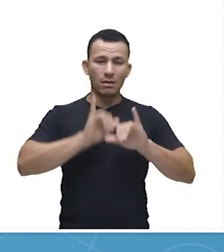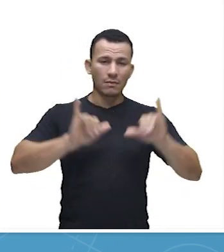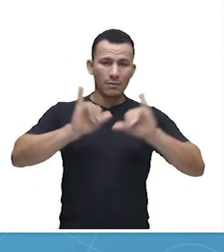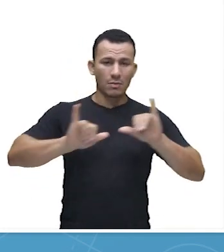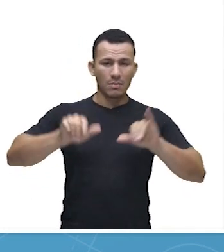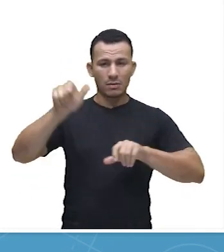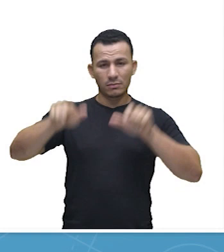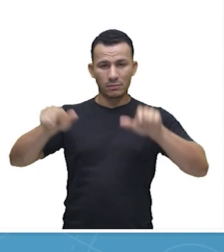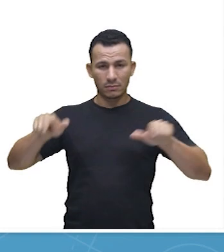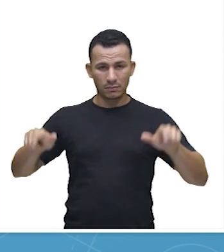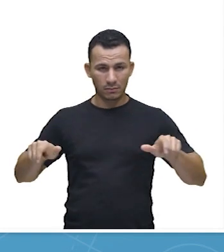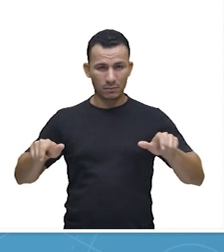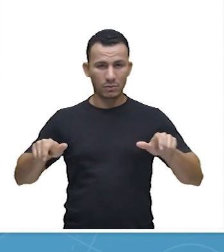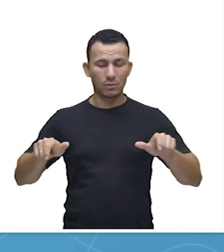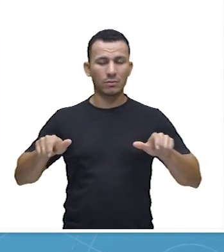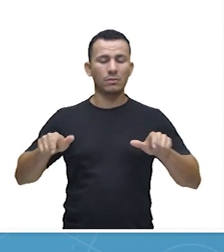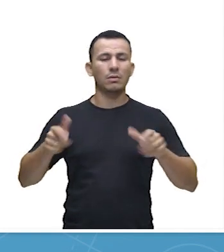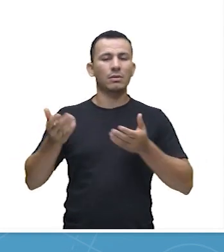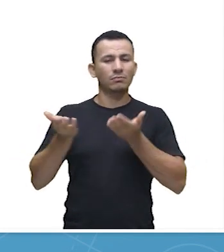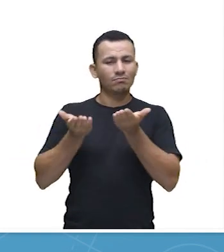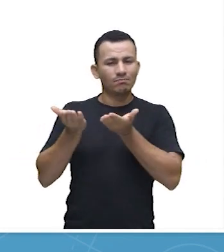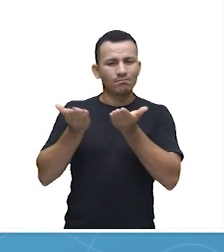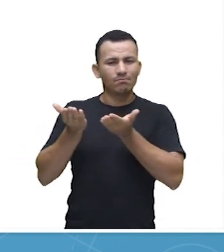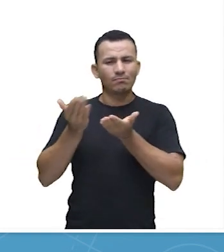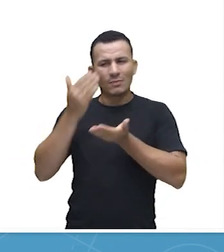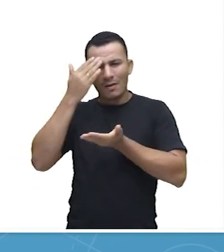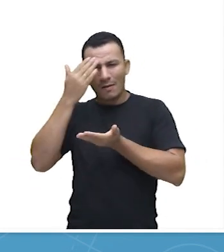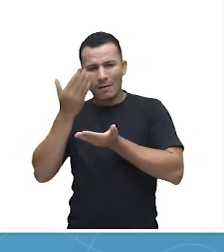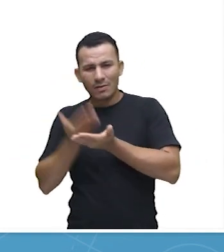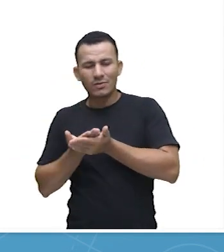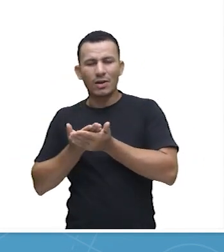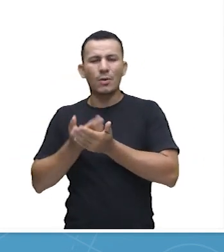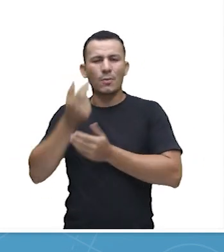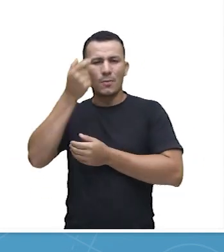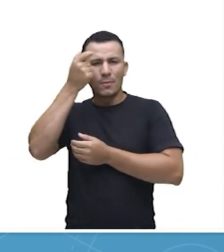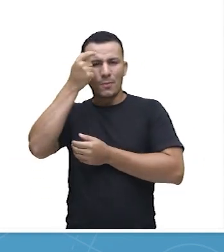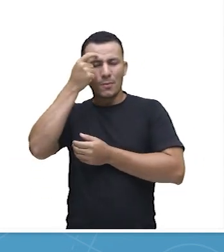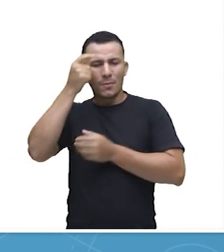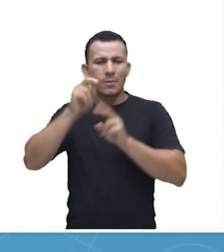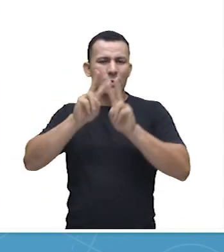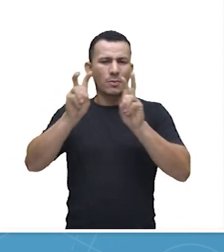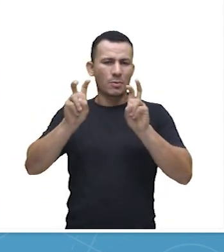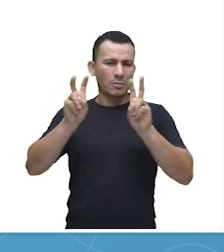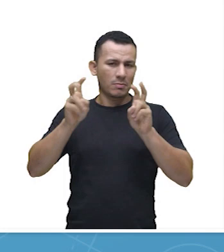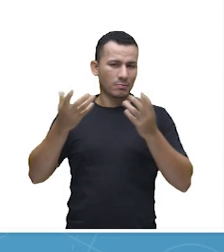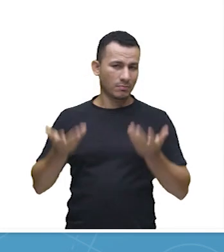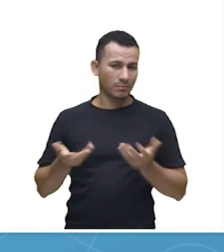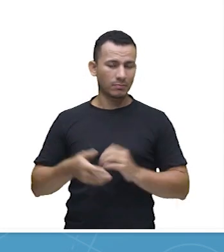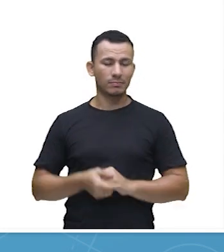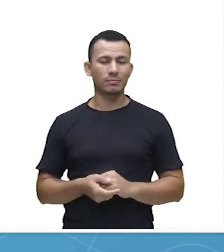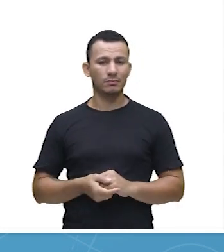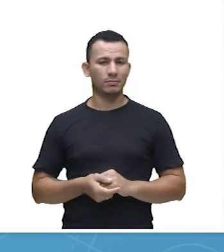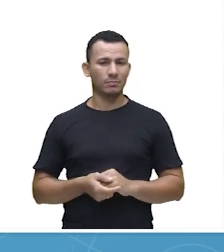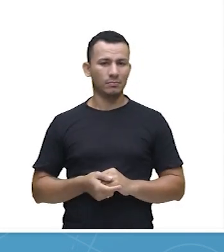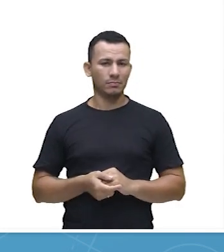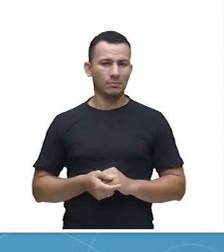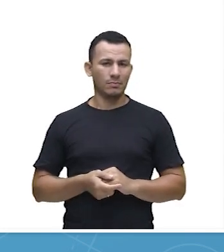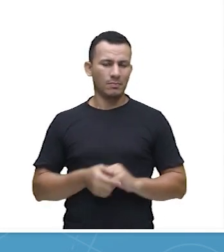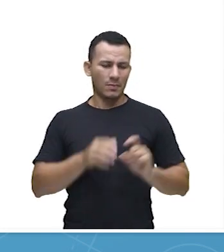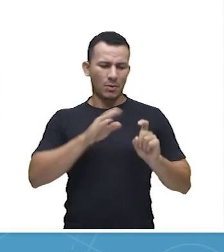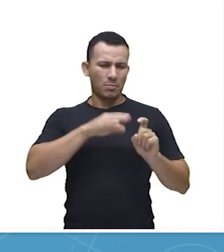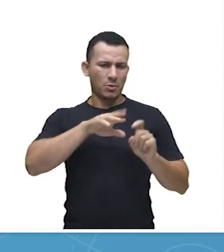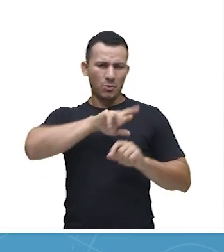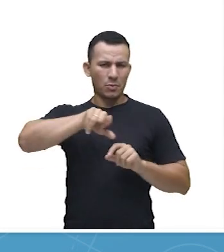pessoas, sensibilizá-las, convencê-las ou conscientizá-las sobre determinado assunto? Não. O mito não quer convencer, não